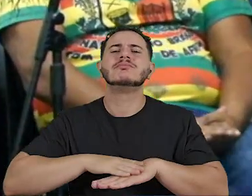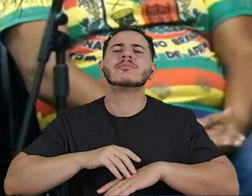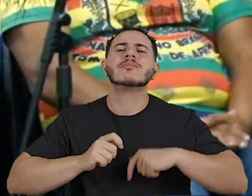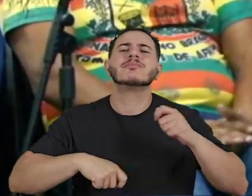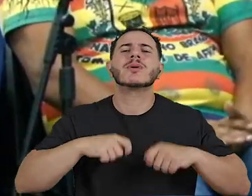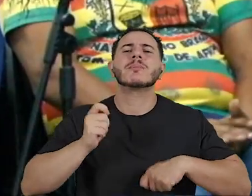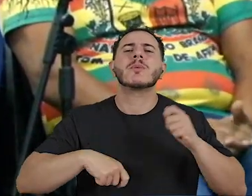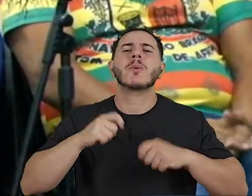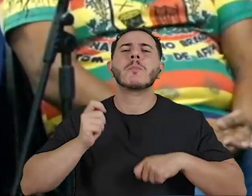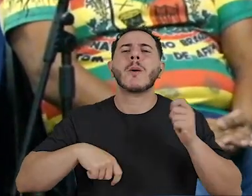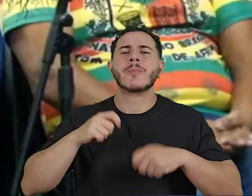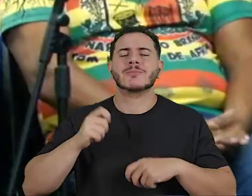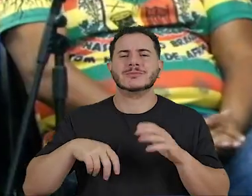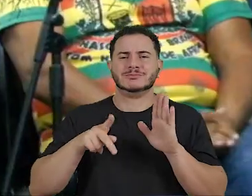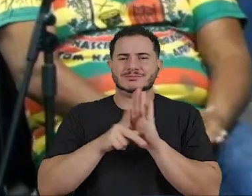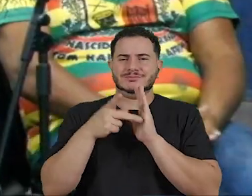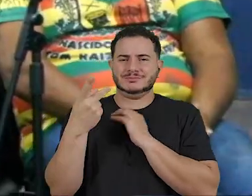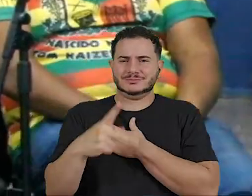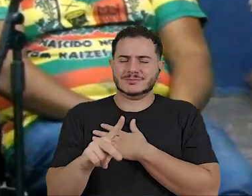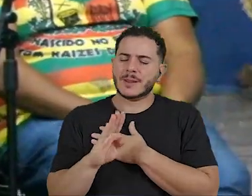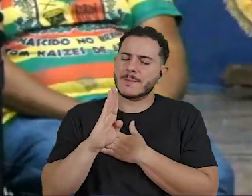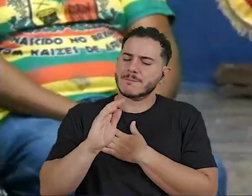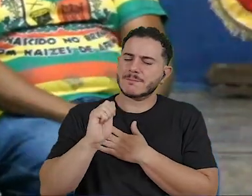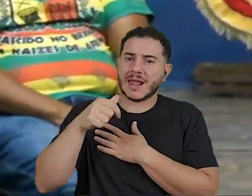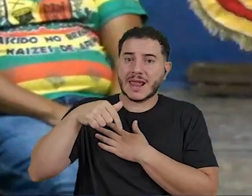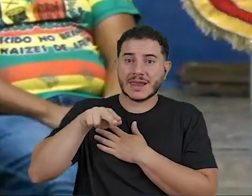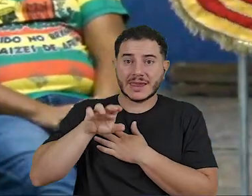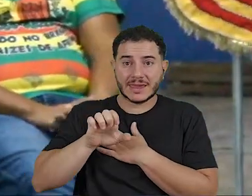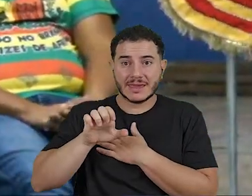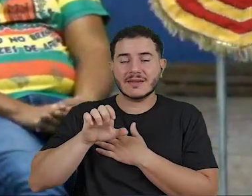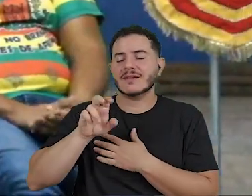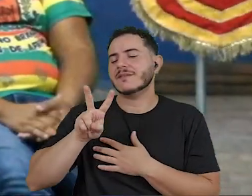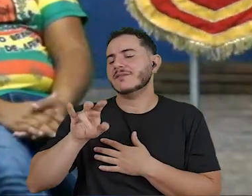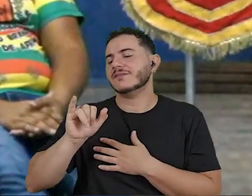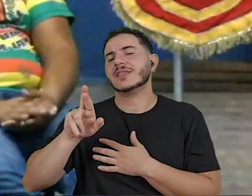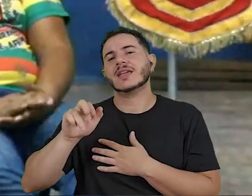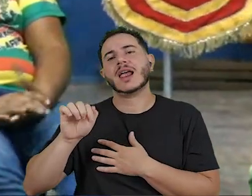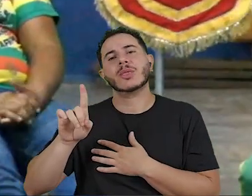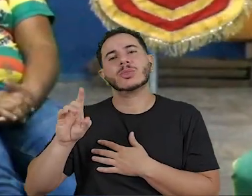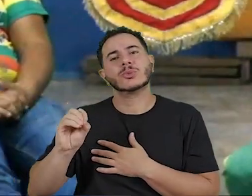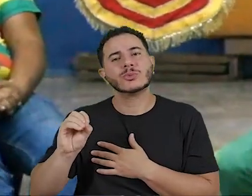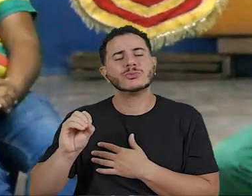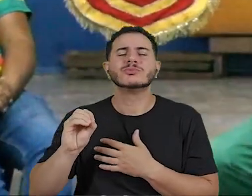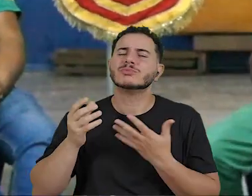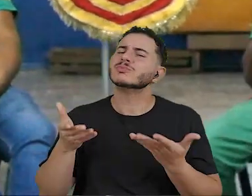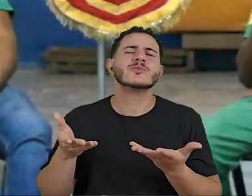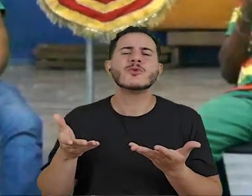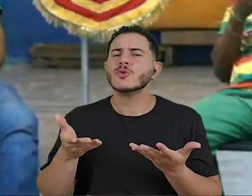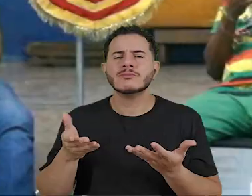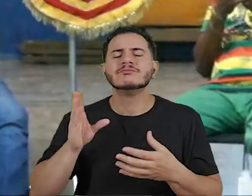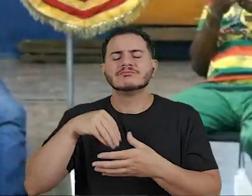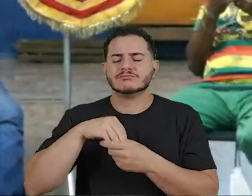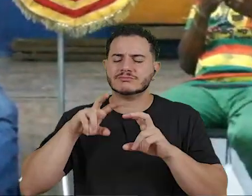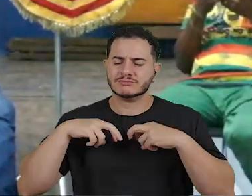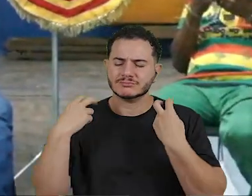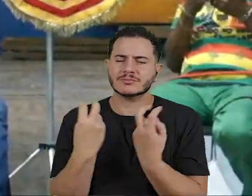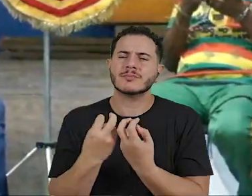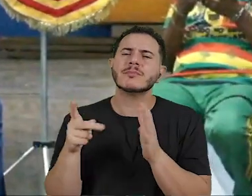baque virado. O tema que a gente pensou para essa roda é falar sobre